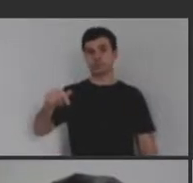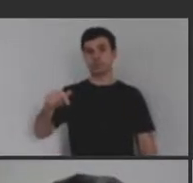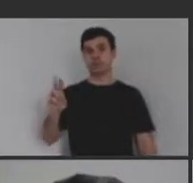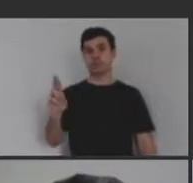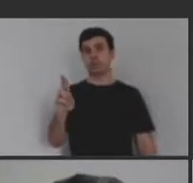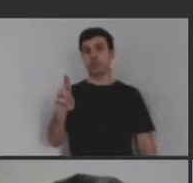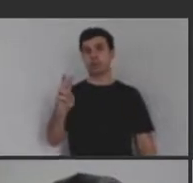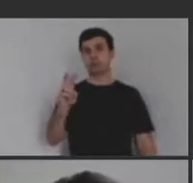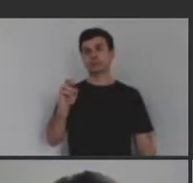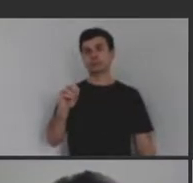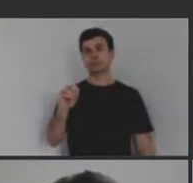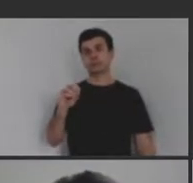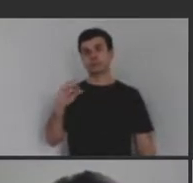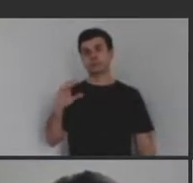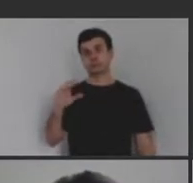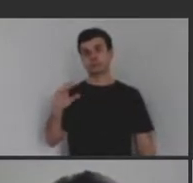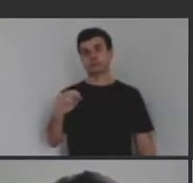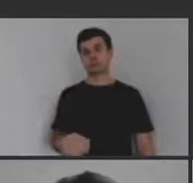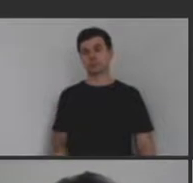R$ 268.987,50.